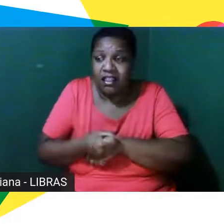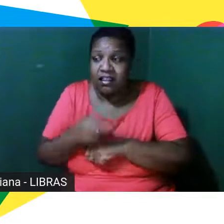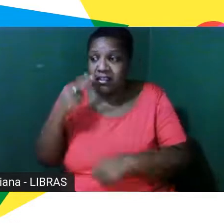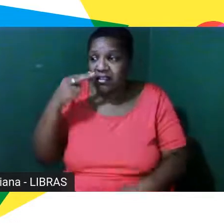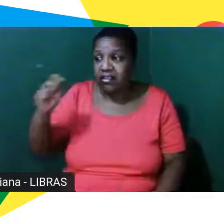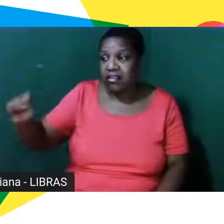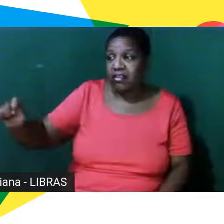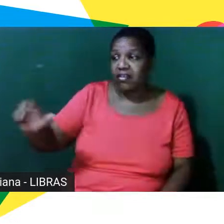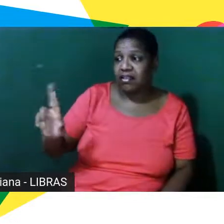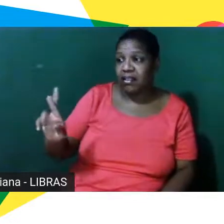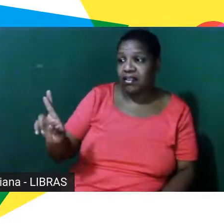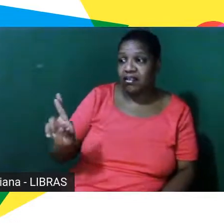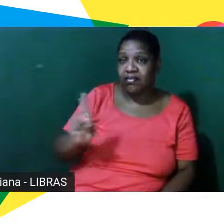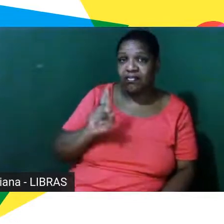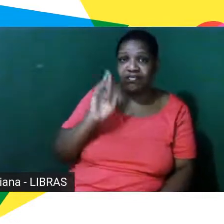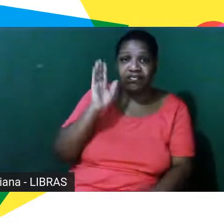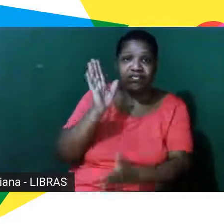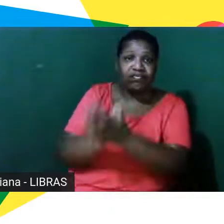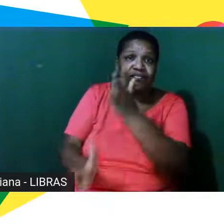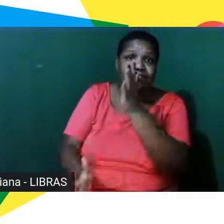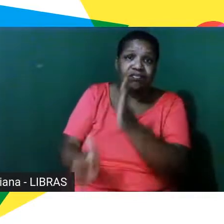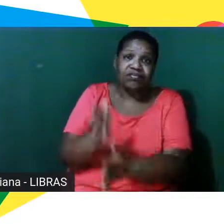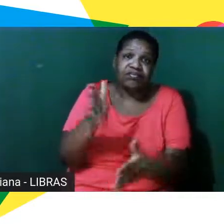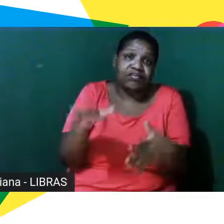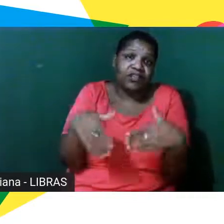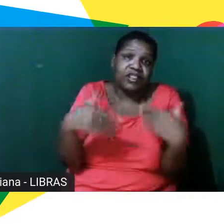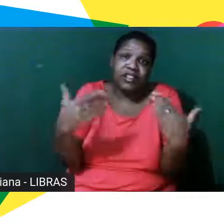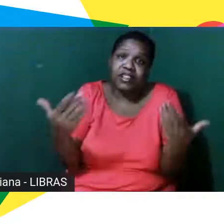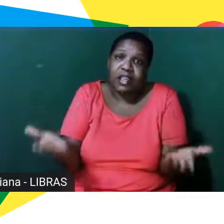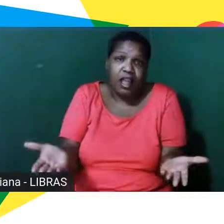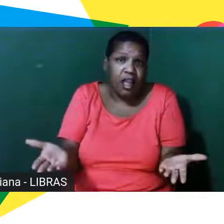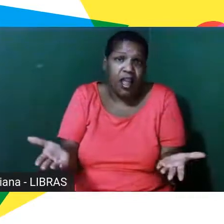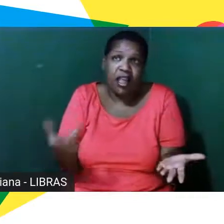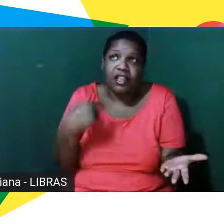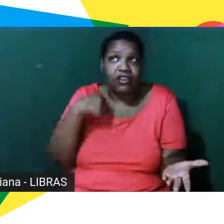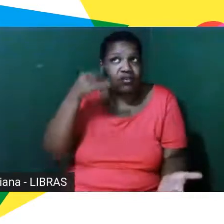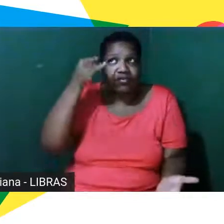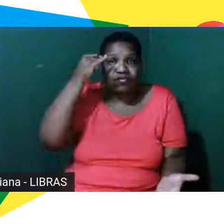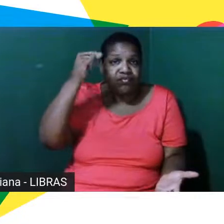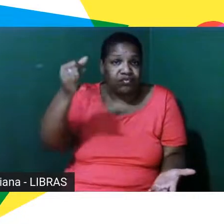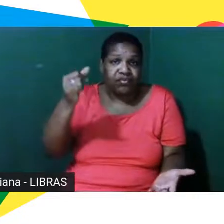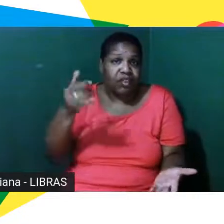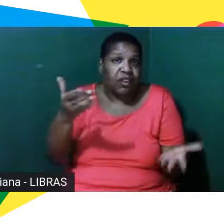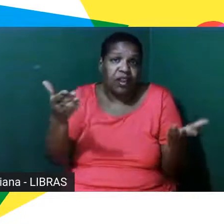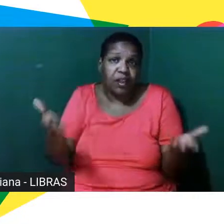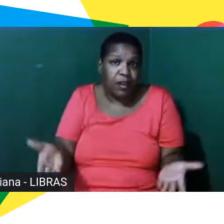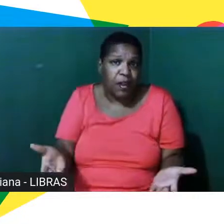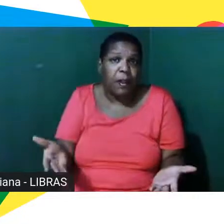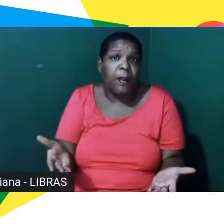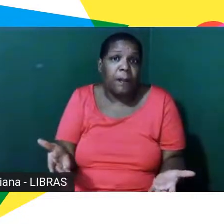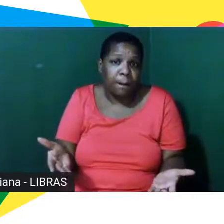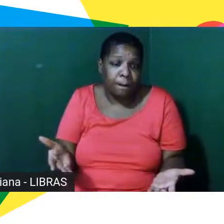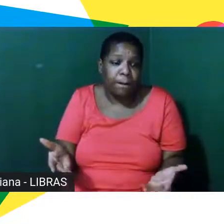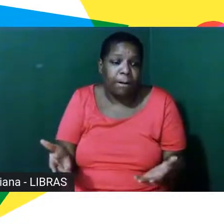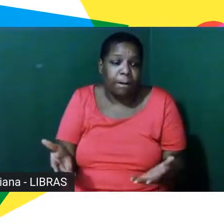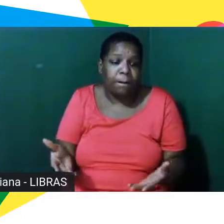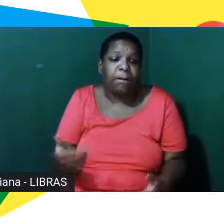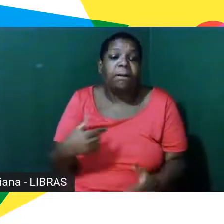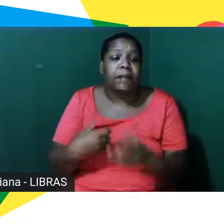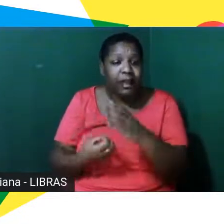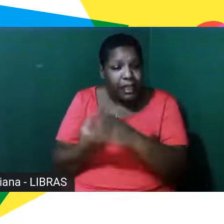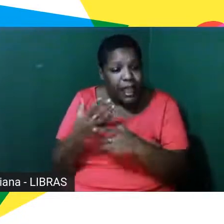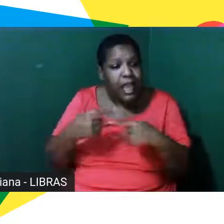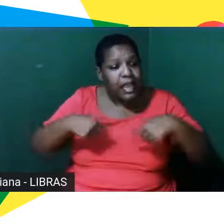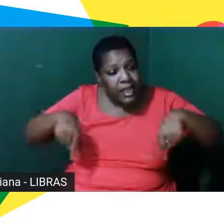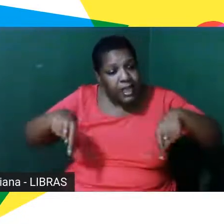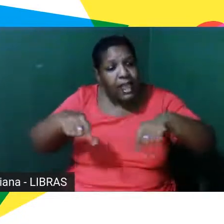que é independente independentemente e inevitavelmente a gente vai ter que a criar esse